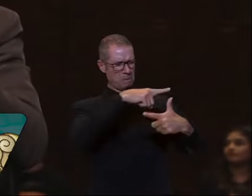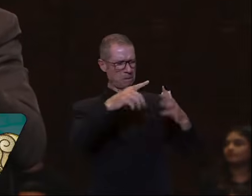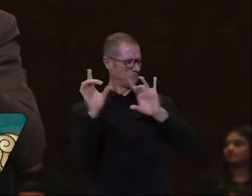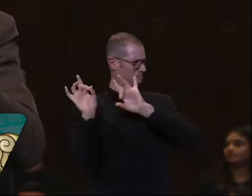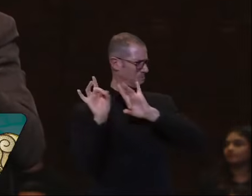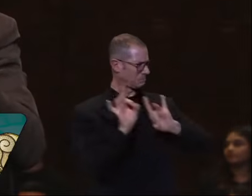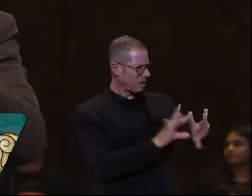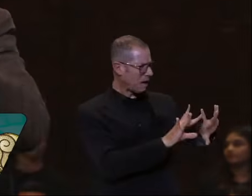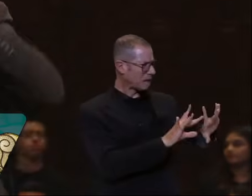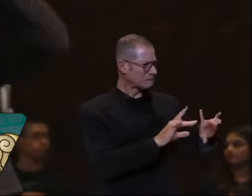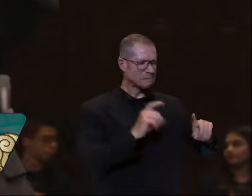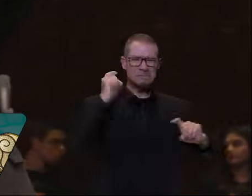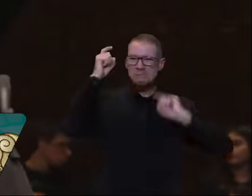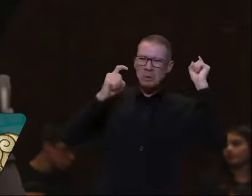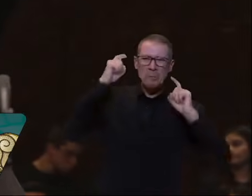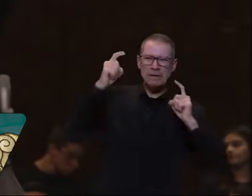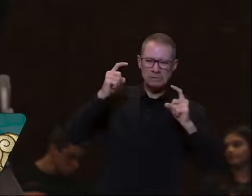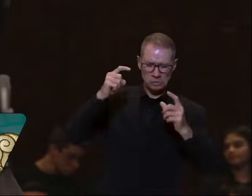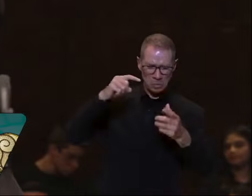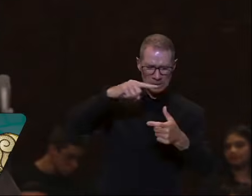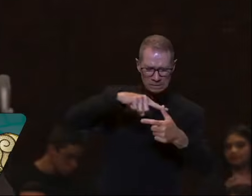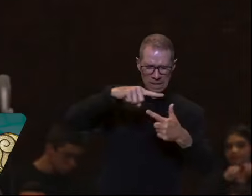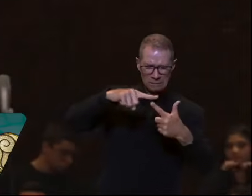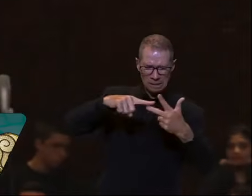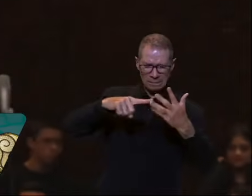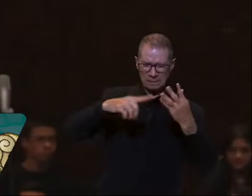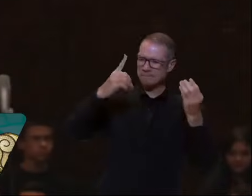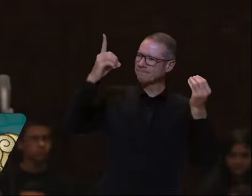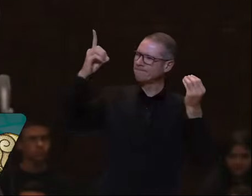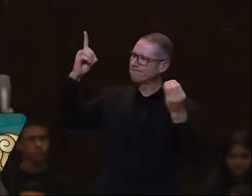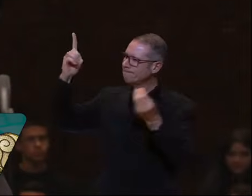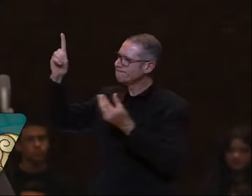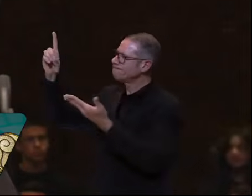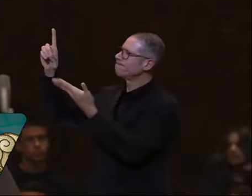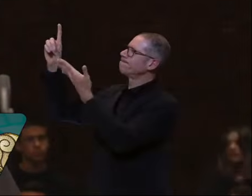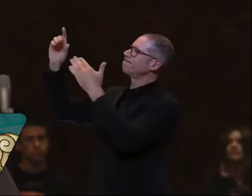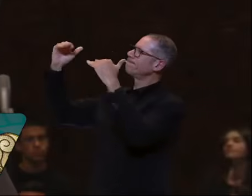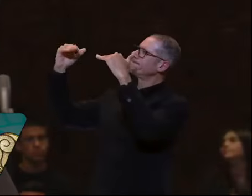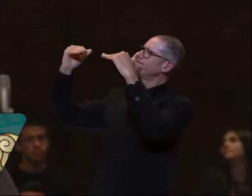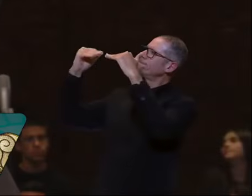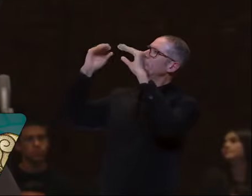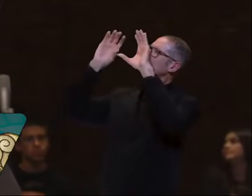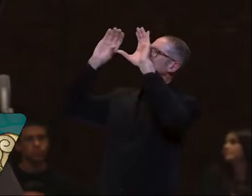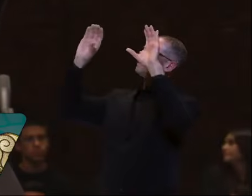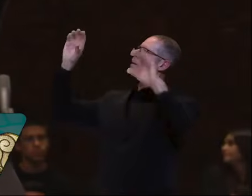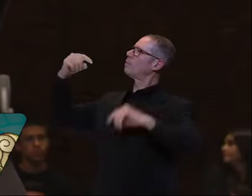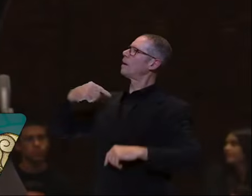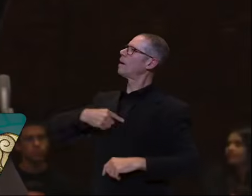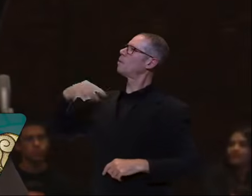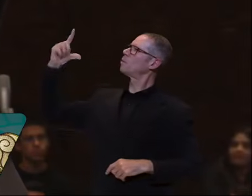Entrega as outras preocupações. Você recebeu essa ligação do céu. Eu fui escolhido.